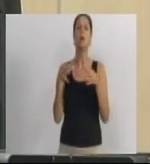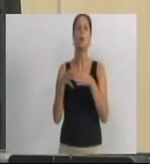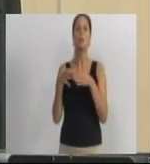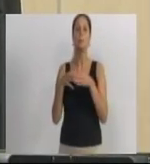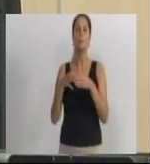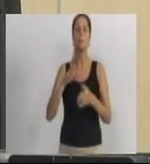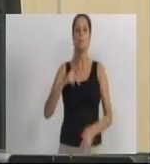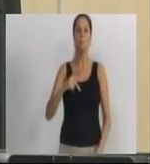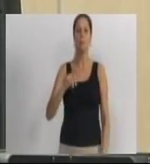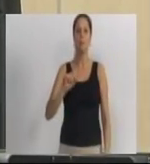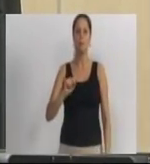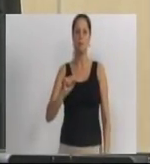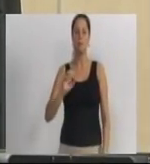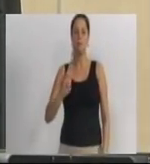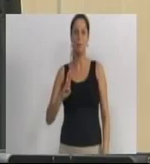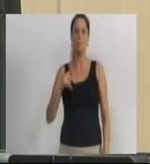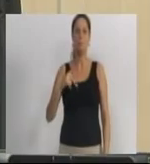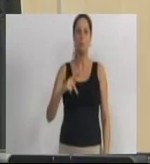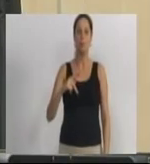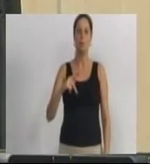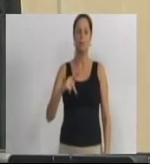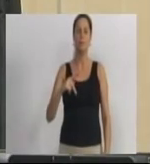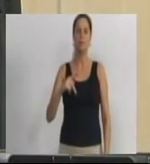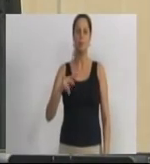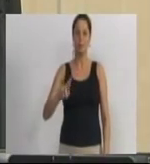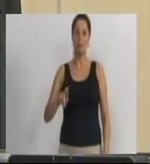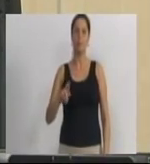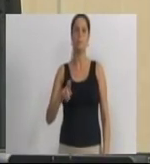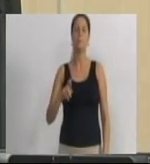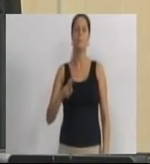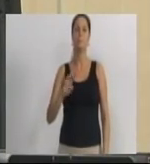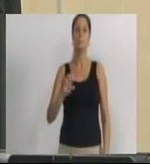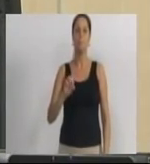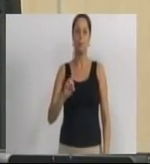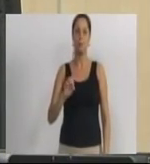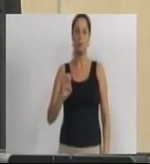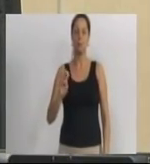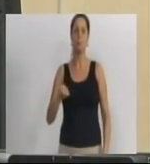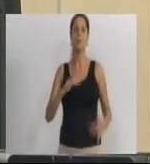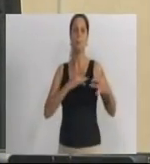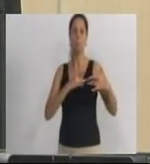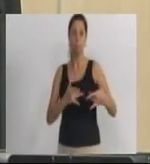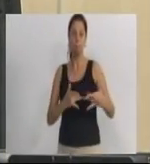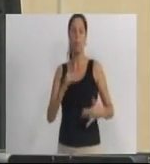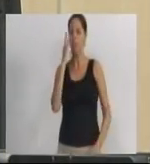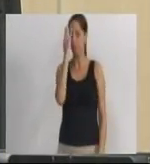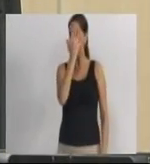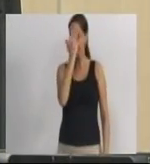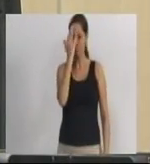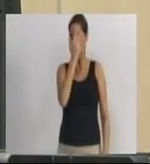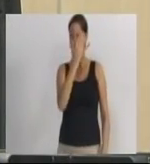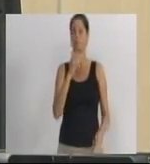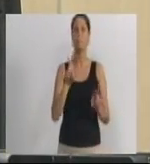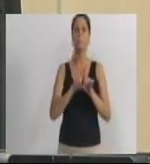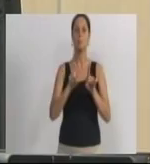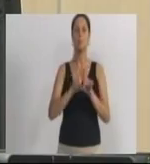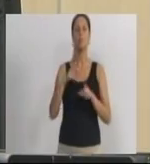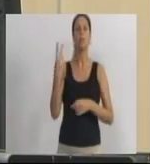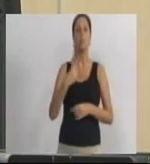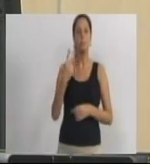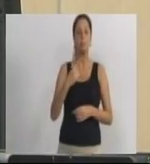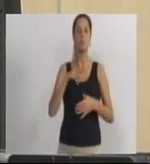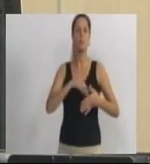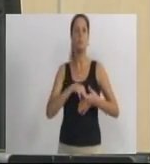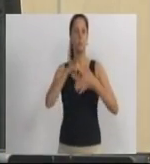parlamentar PSD, PSB, PR, Solidariedade, vereador Célio Dias, vereador Fábio Fiedler, vice-líder,